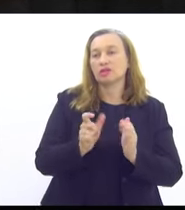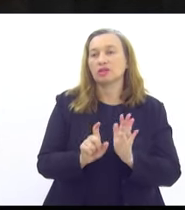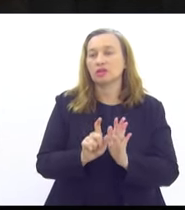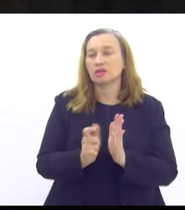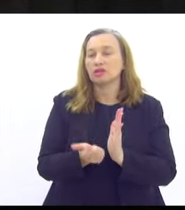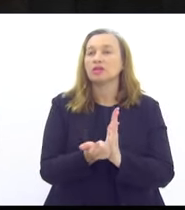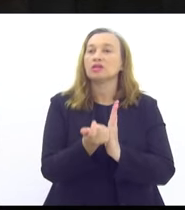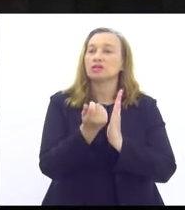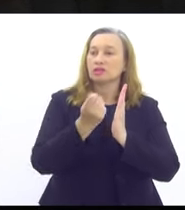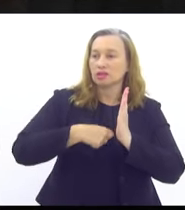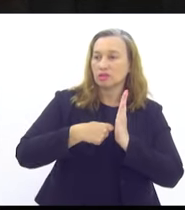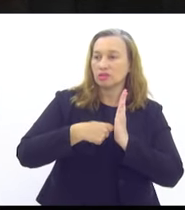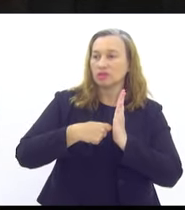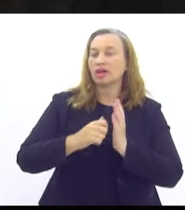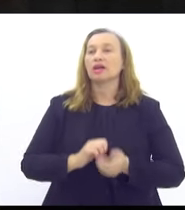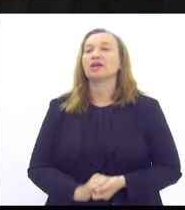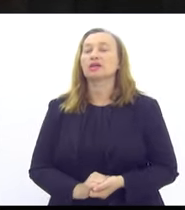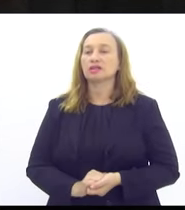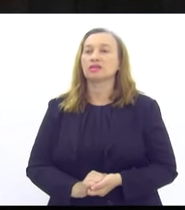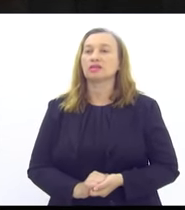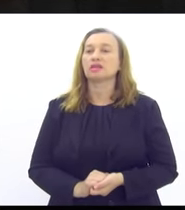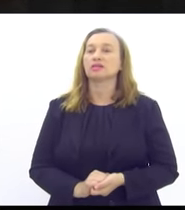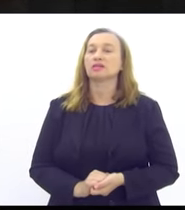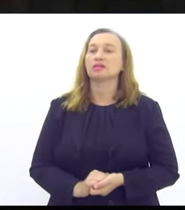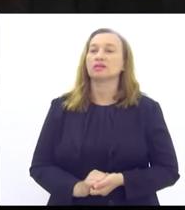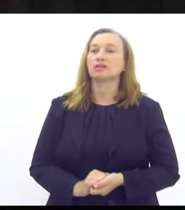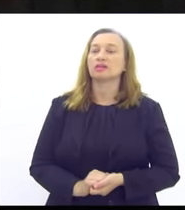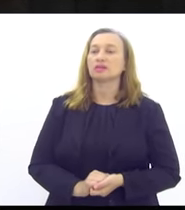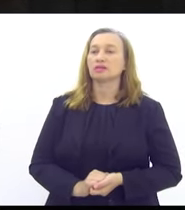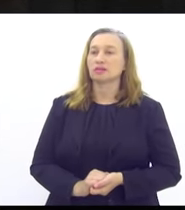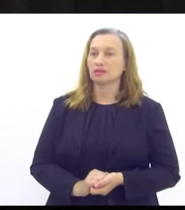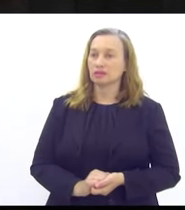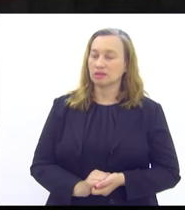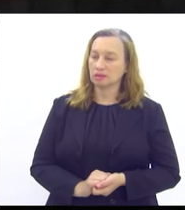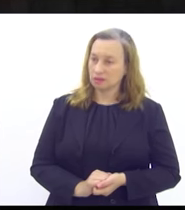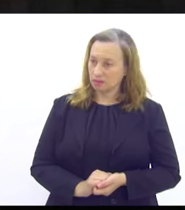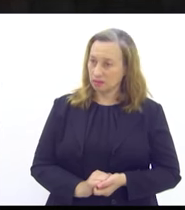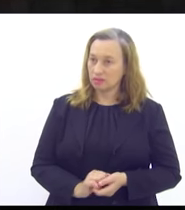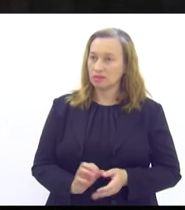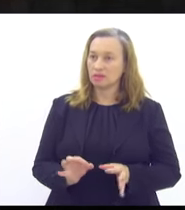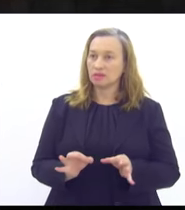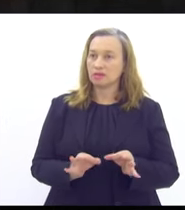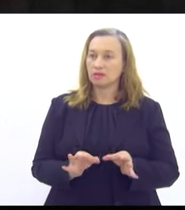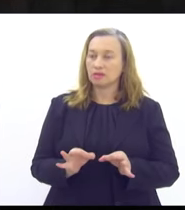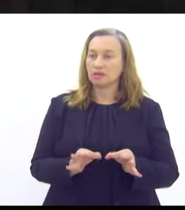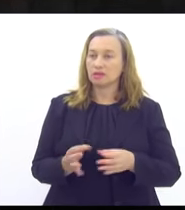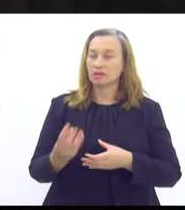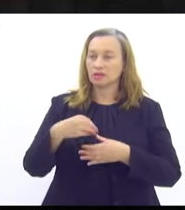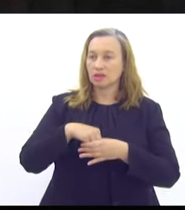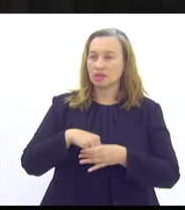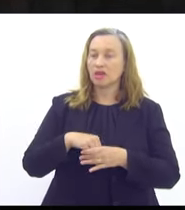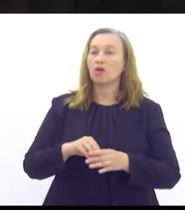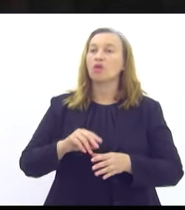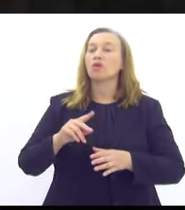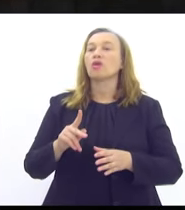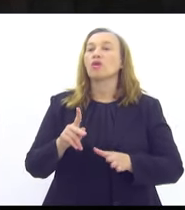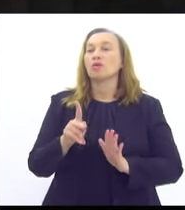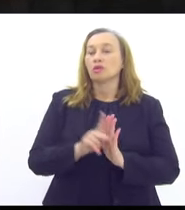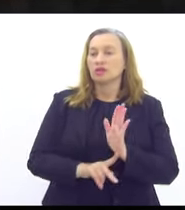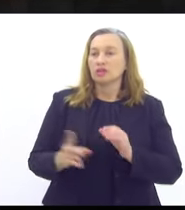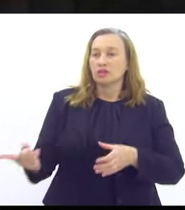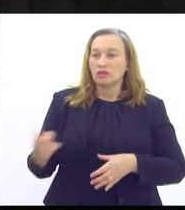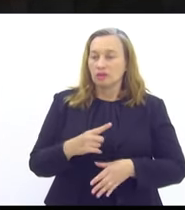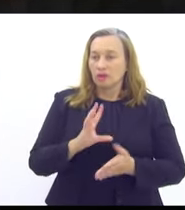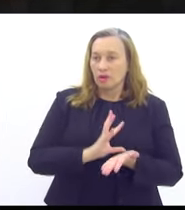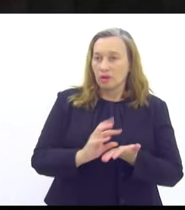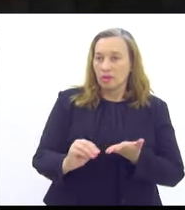tributária nas operações internas. O projeto veio à pauta,